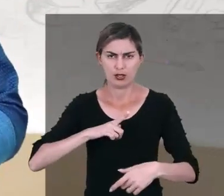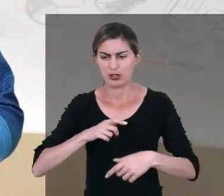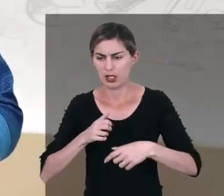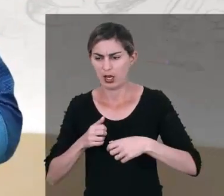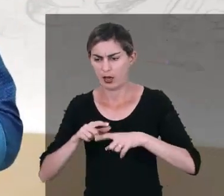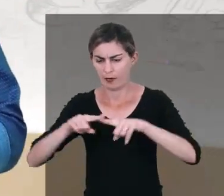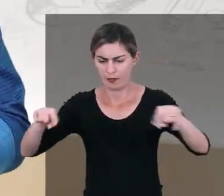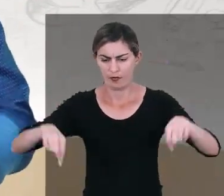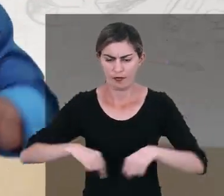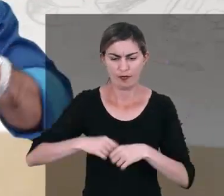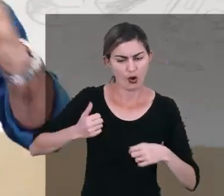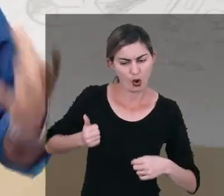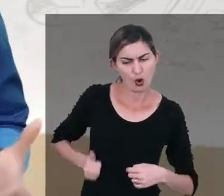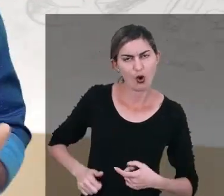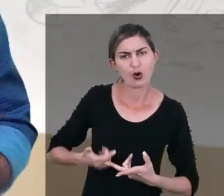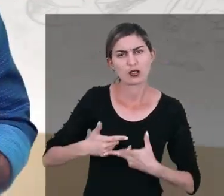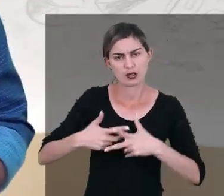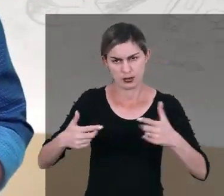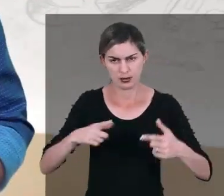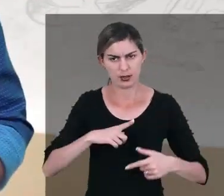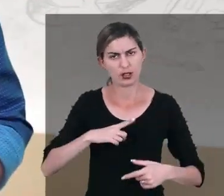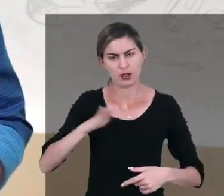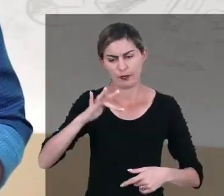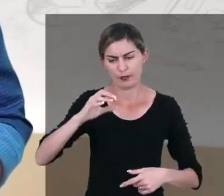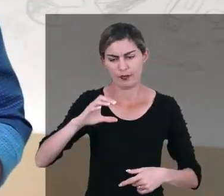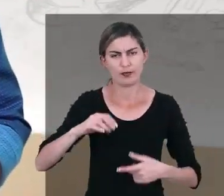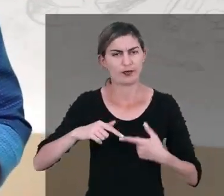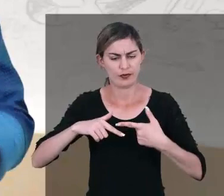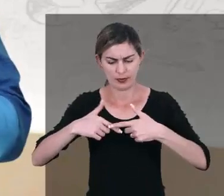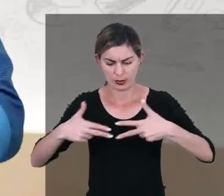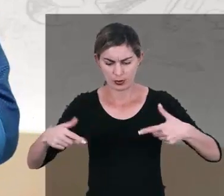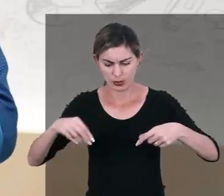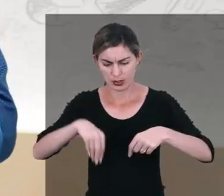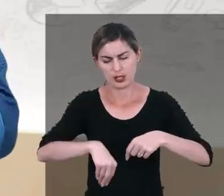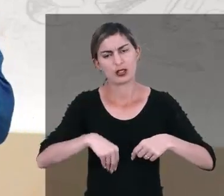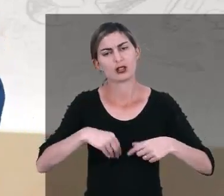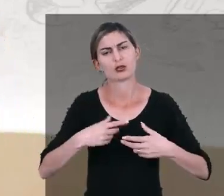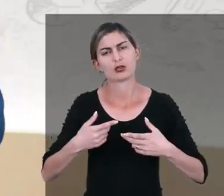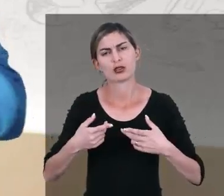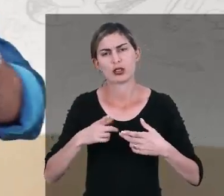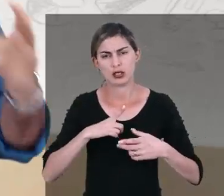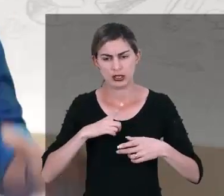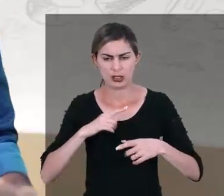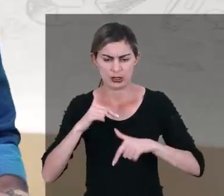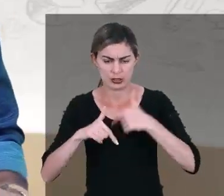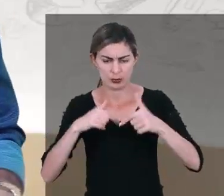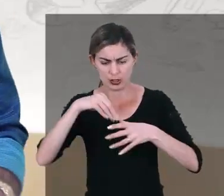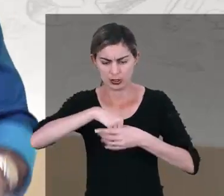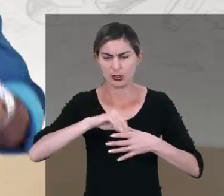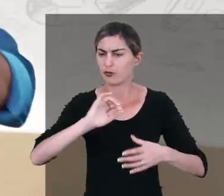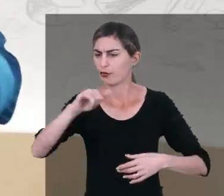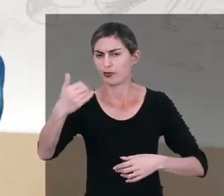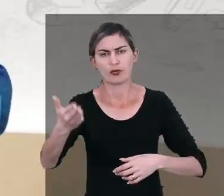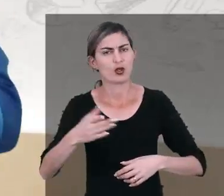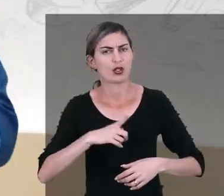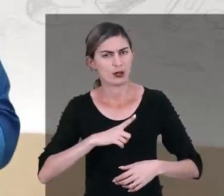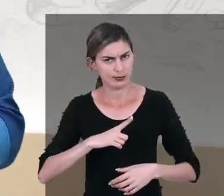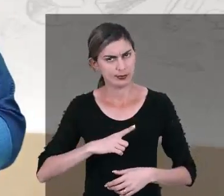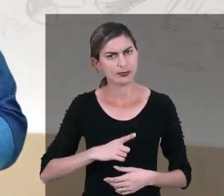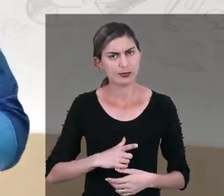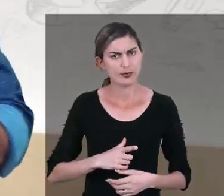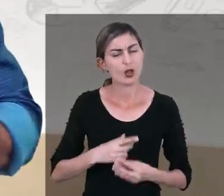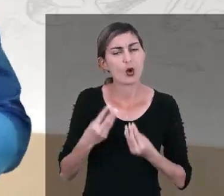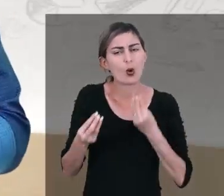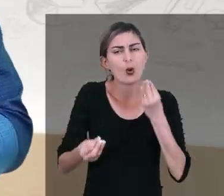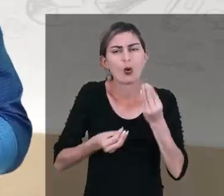Tem fossa séptica. Tudo isso deve ser levado em conta, né? Porque se você está trabalhando interna ou externamente,